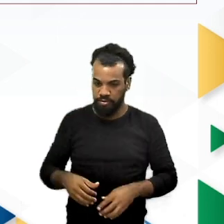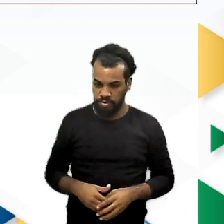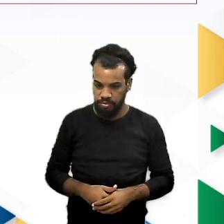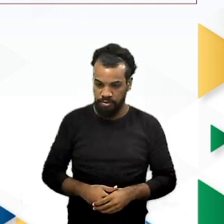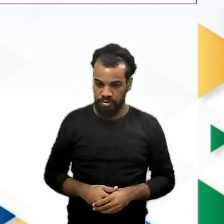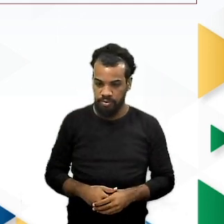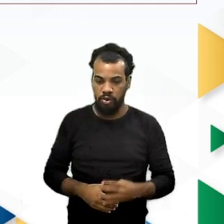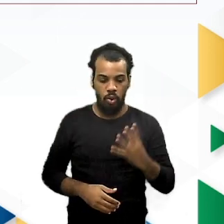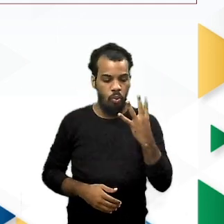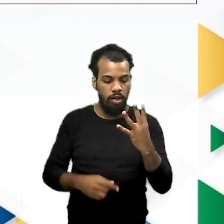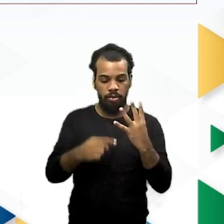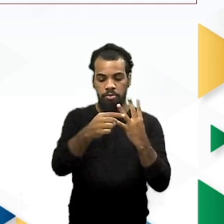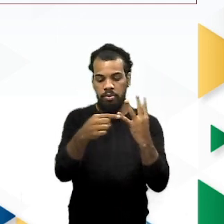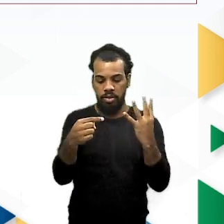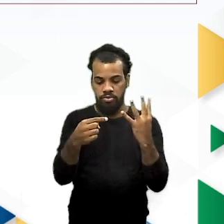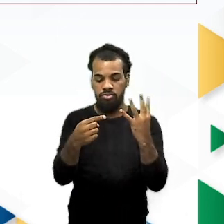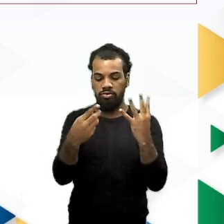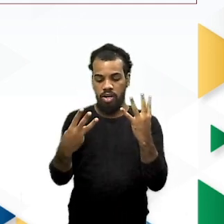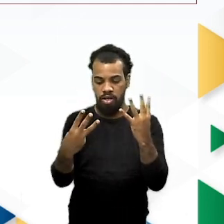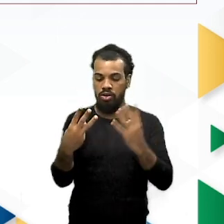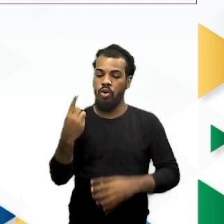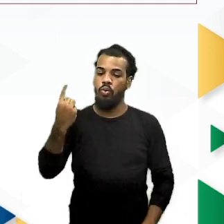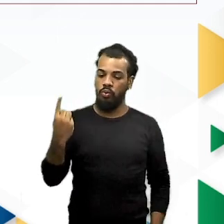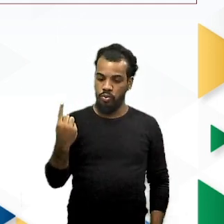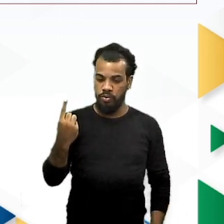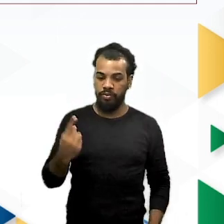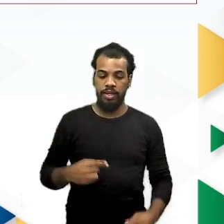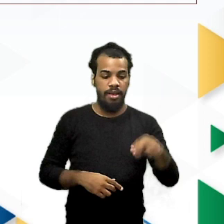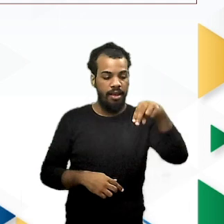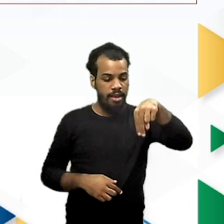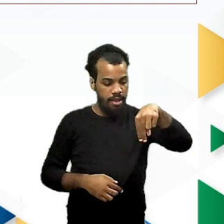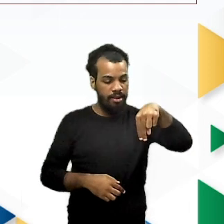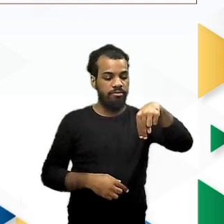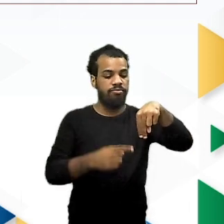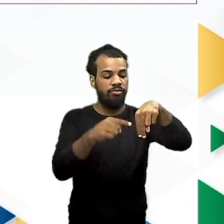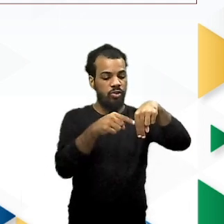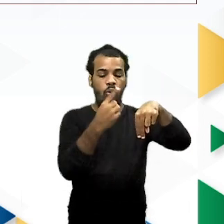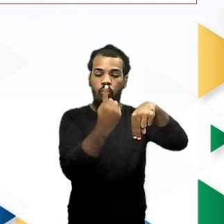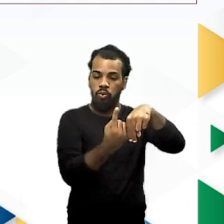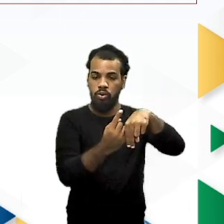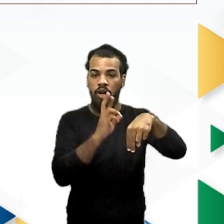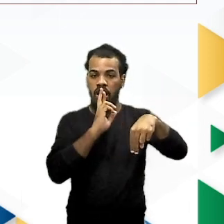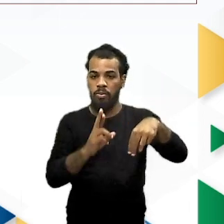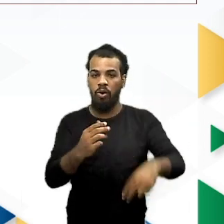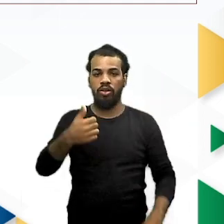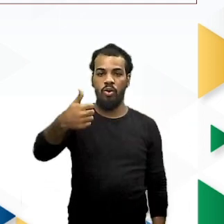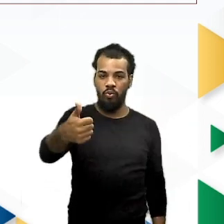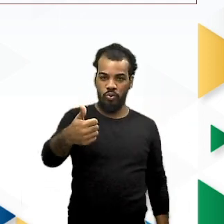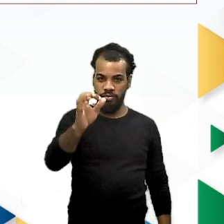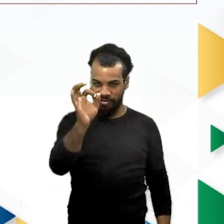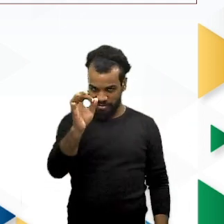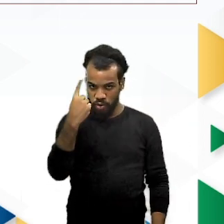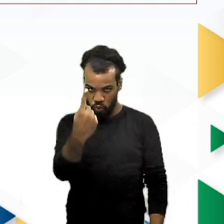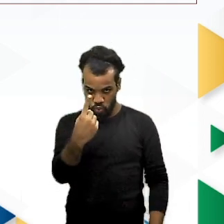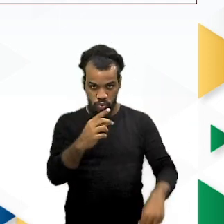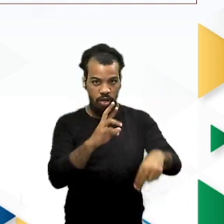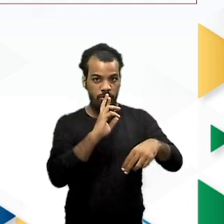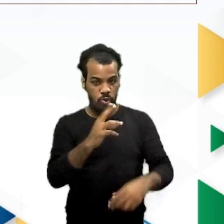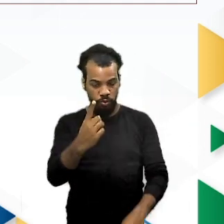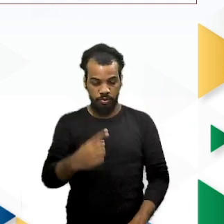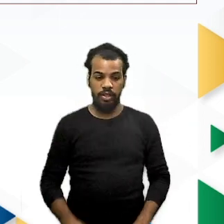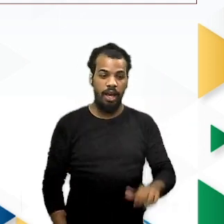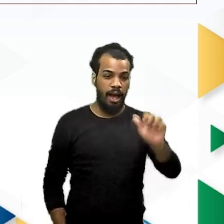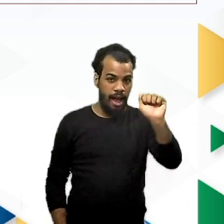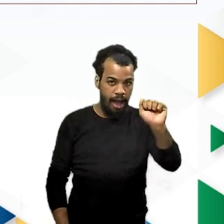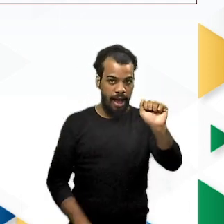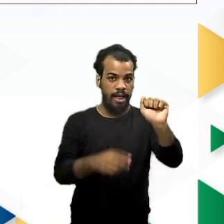3 dá 1. Então, quando n vale 1, a resposta é 1. Tranquilo? Quando A vale